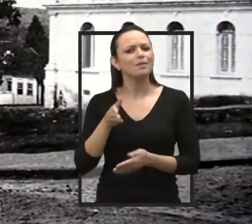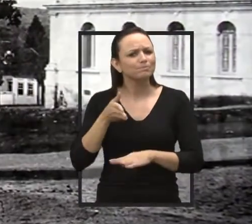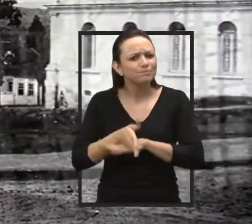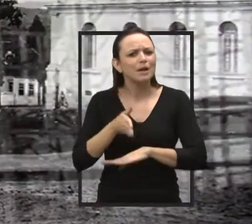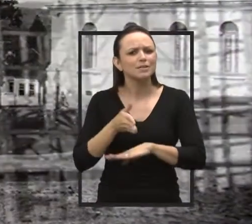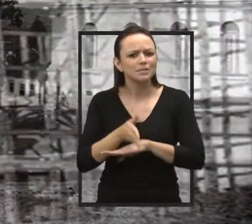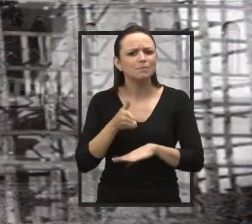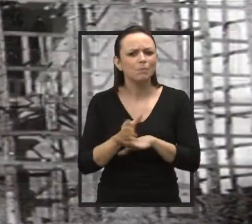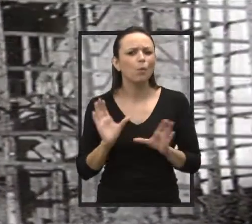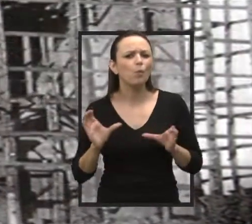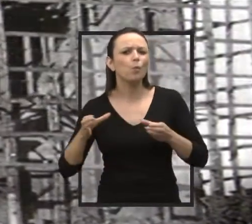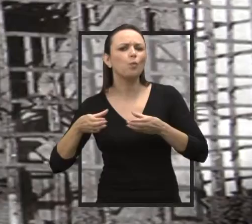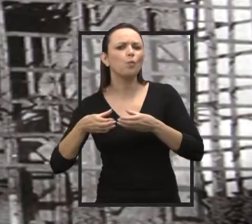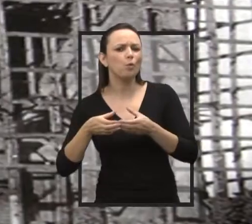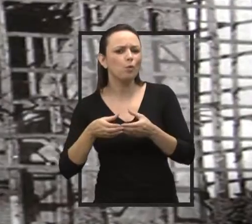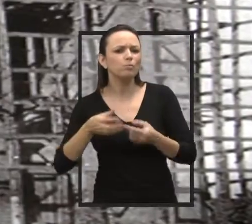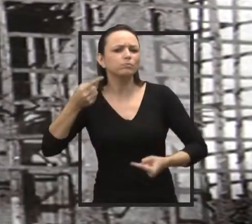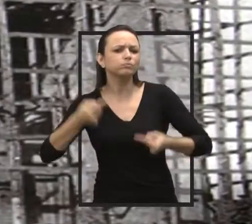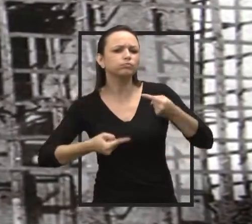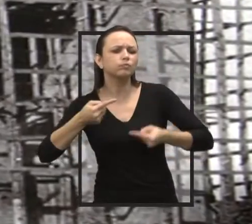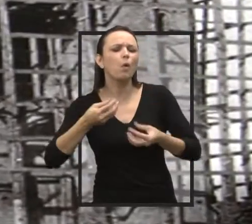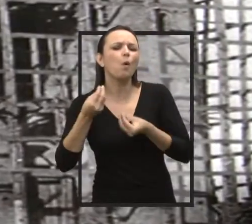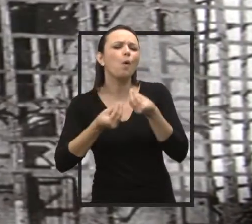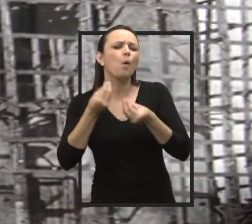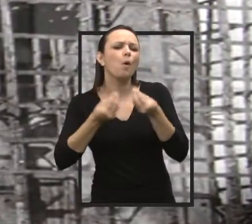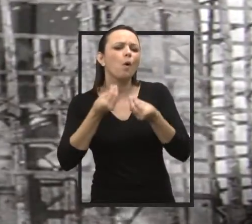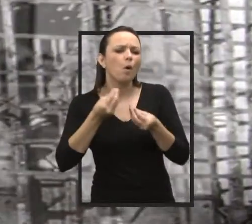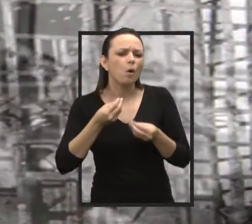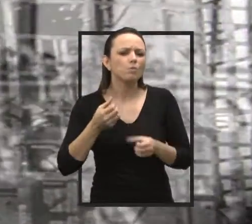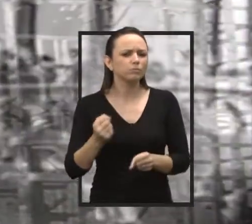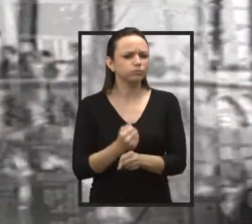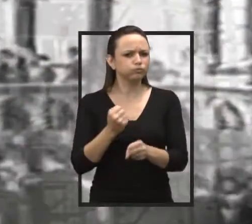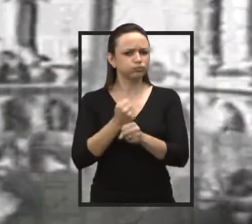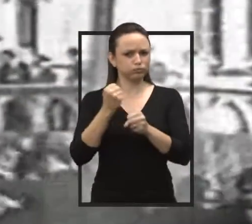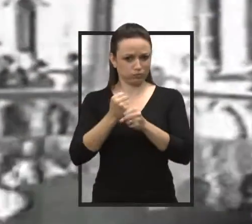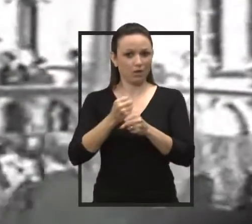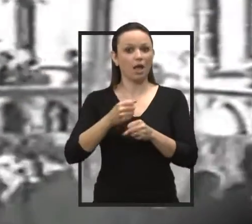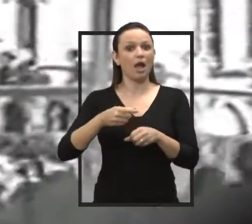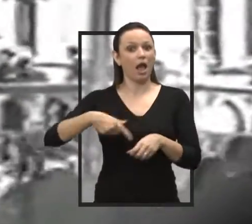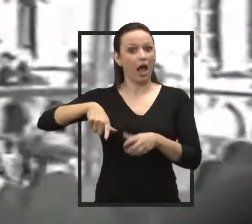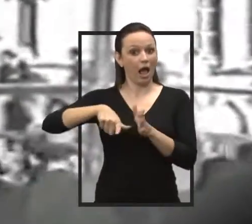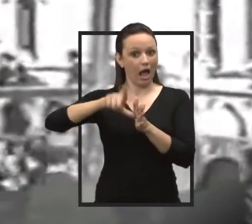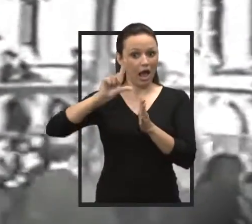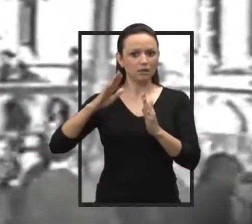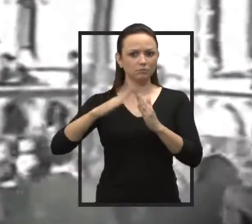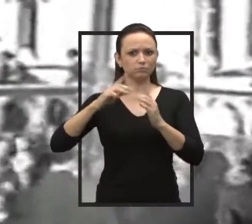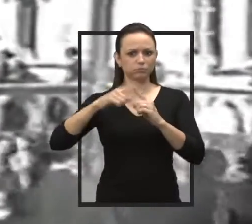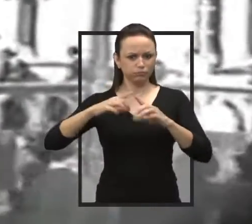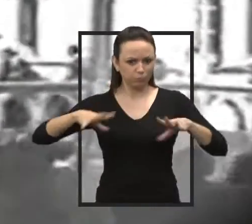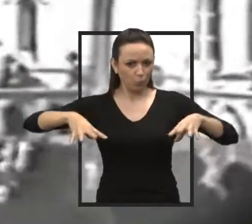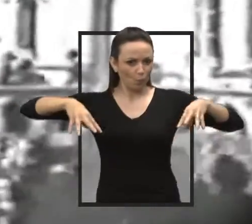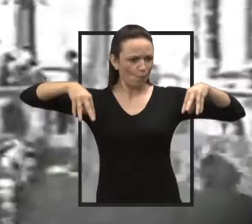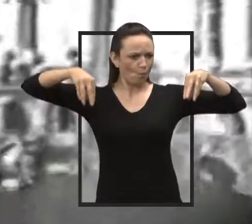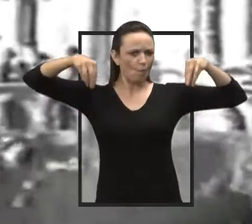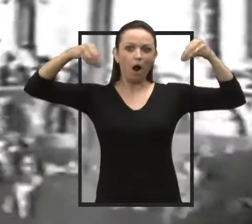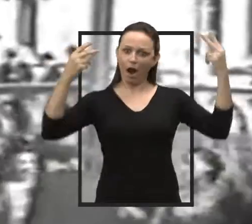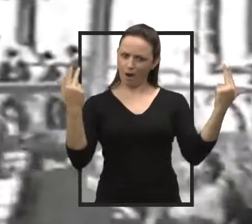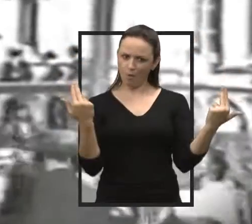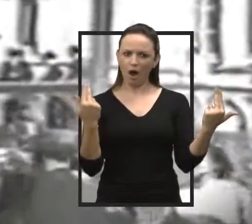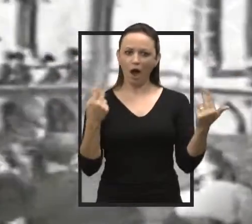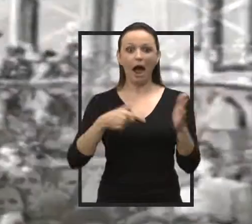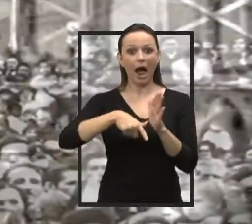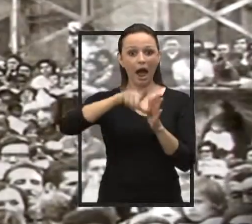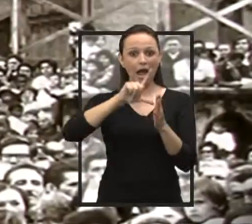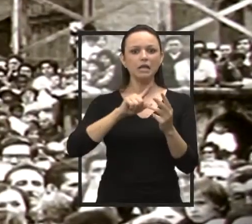participou da comissão da construção da igreja, que antes de ostentar a sua atual imponência de catedral, teve 3 versões